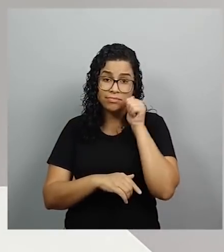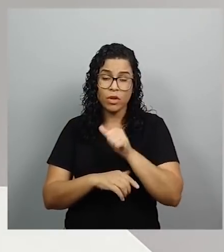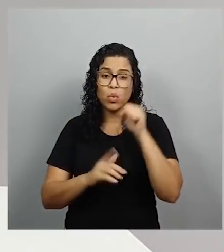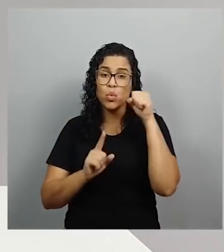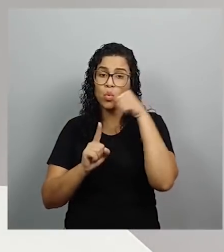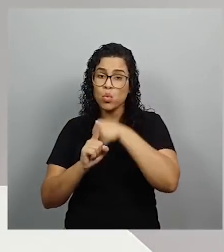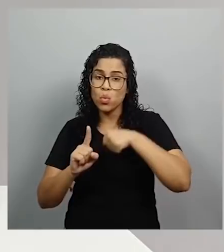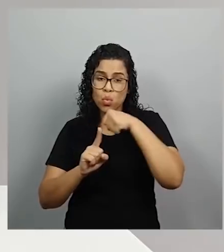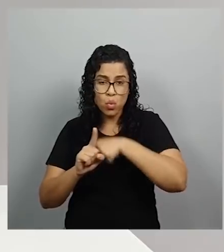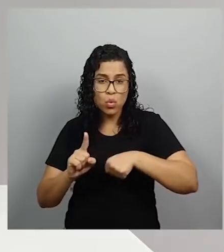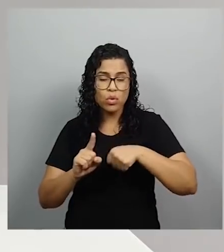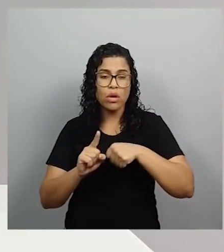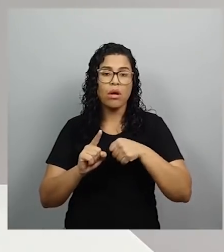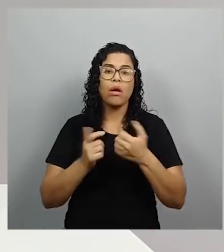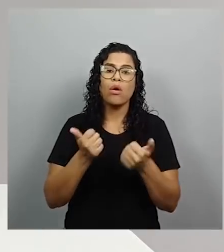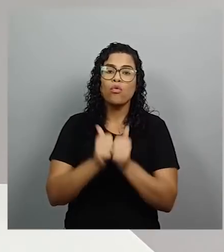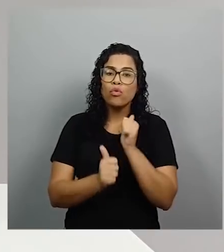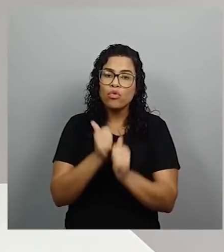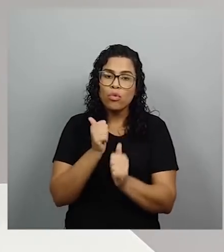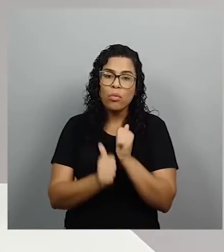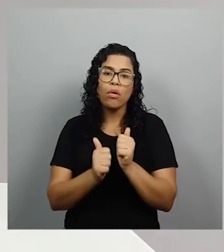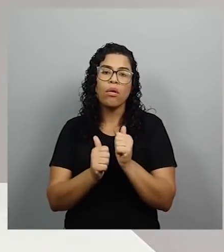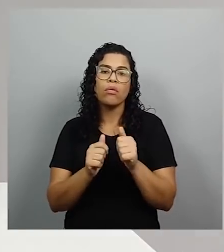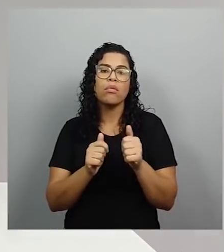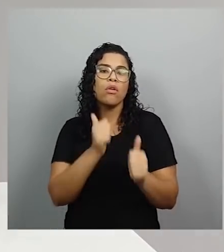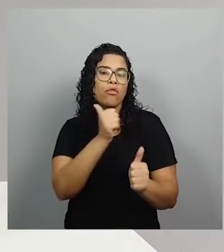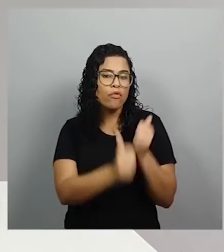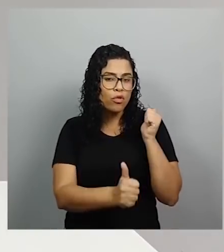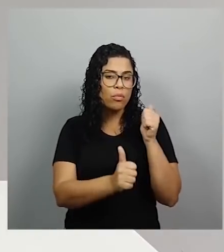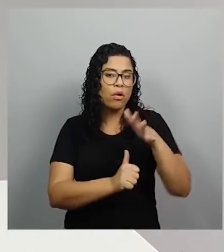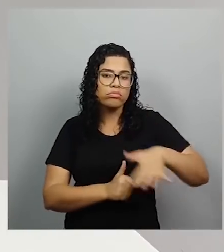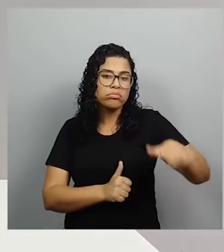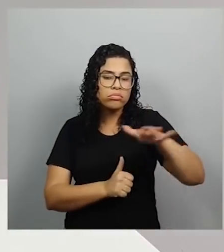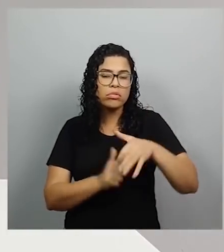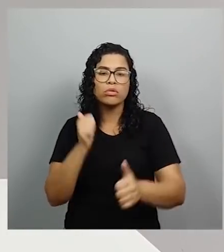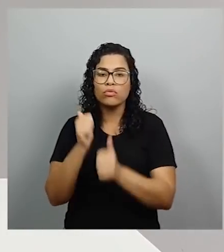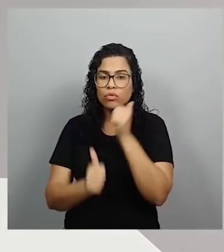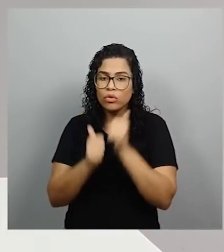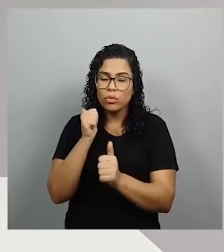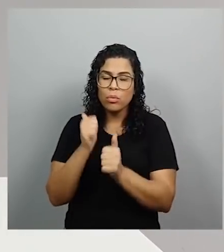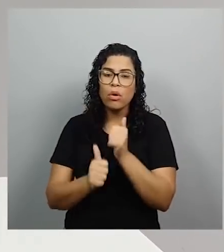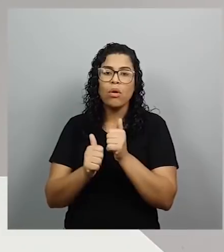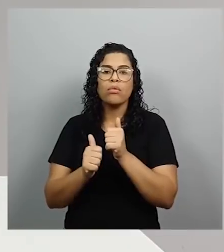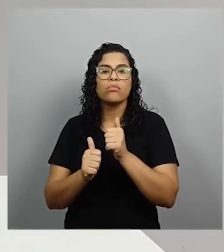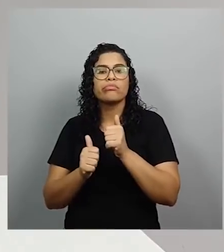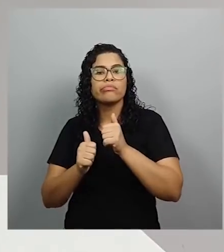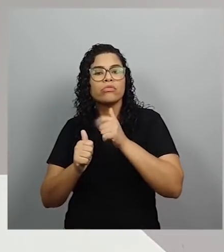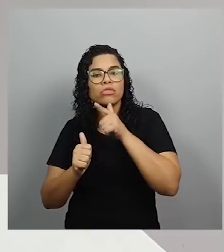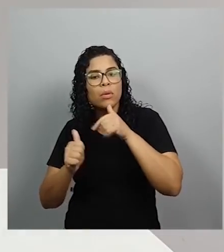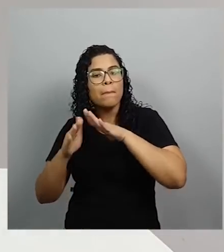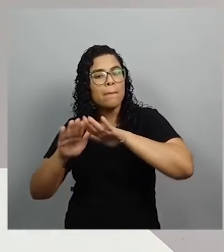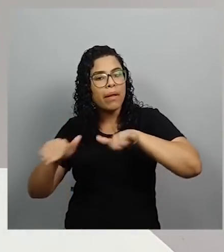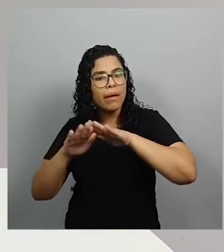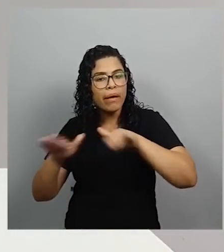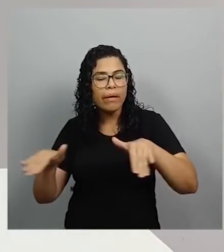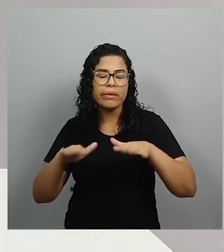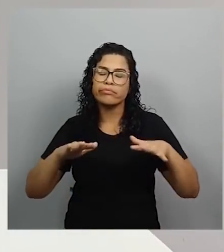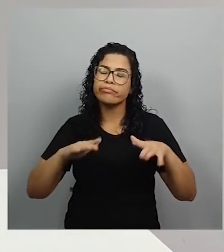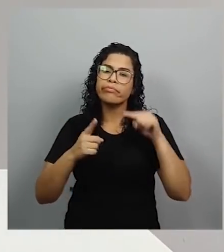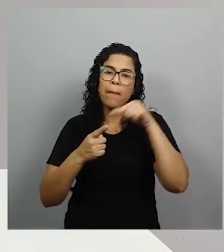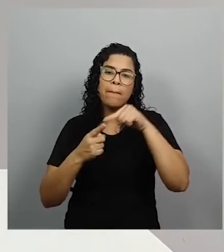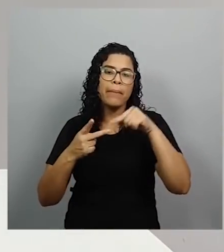de lutas, do futebol, futebol de salão, futebol de praia, polo aquático, rugby,